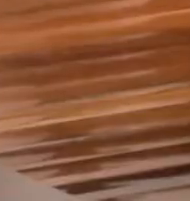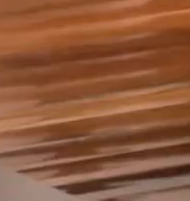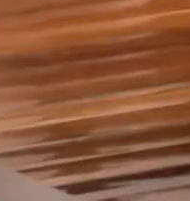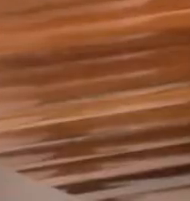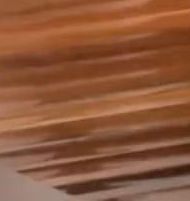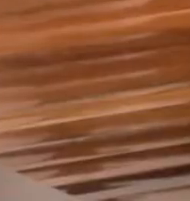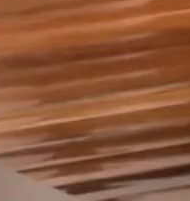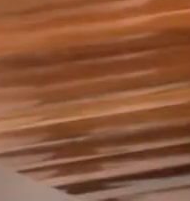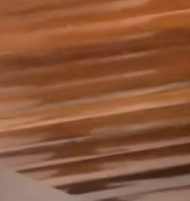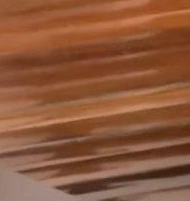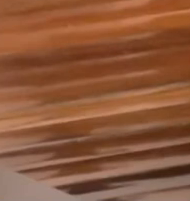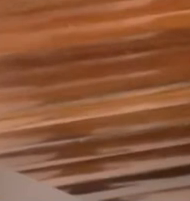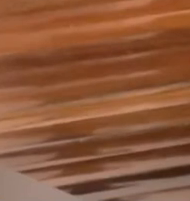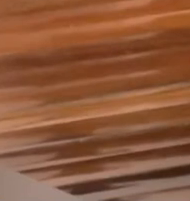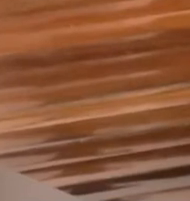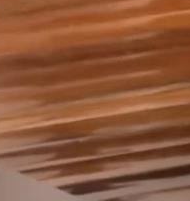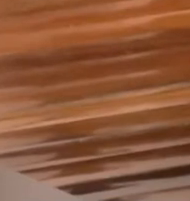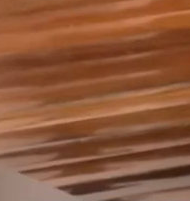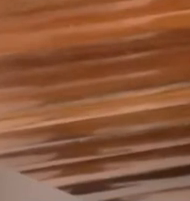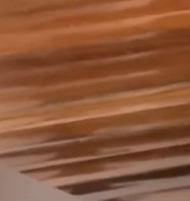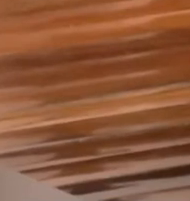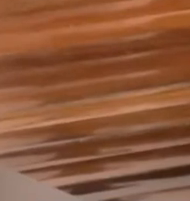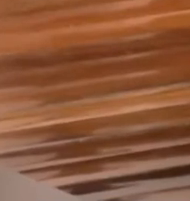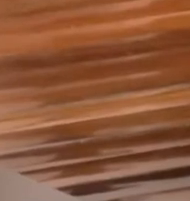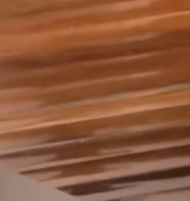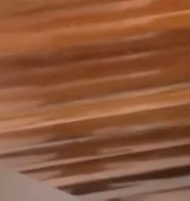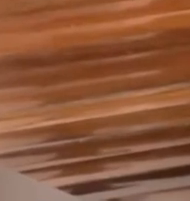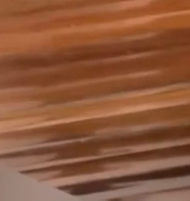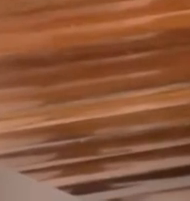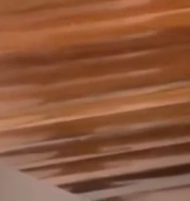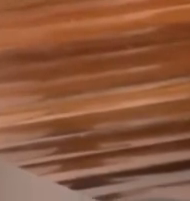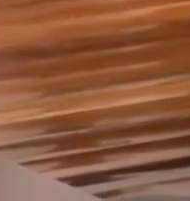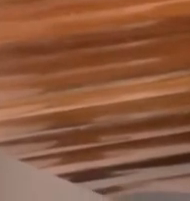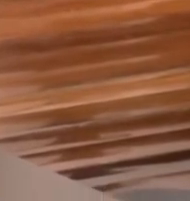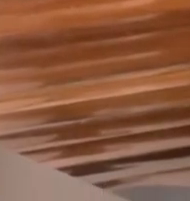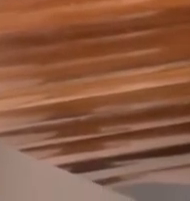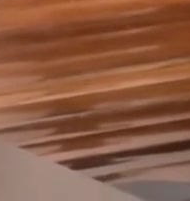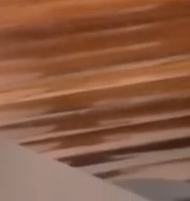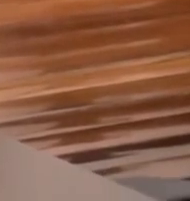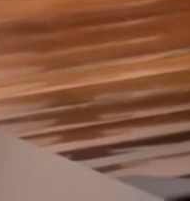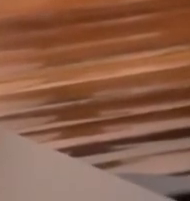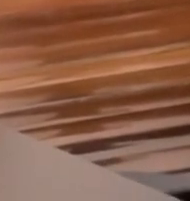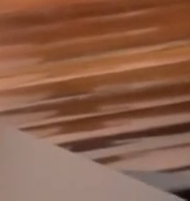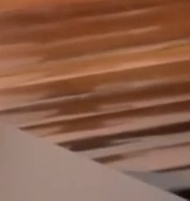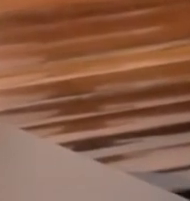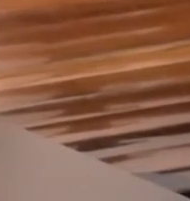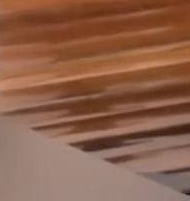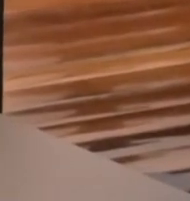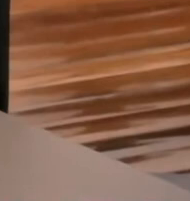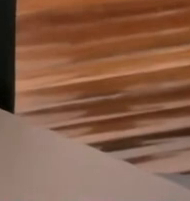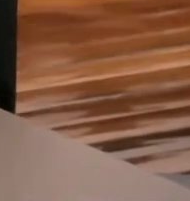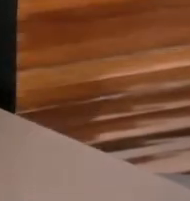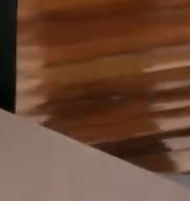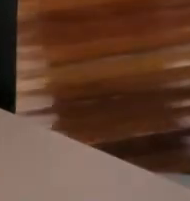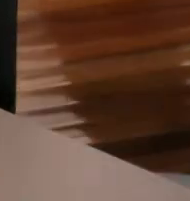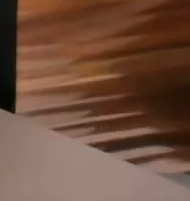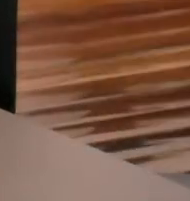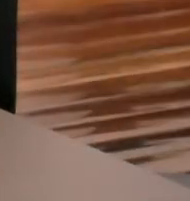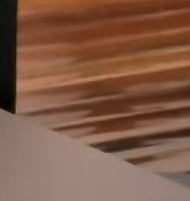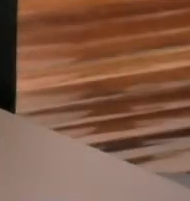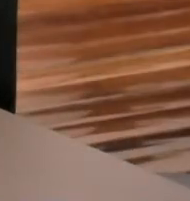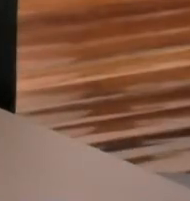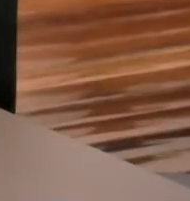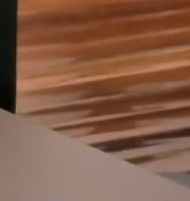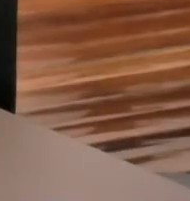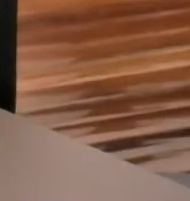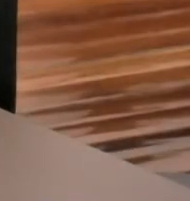infelizmente Poder Executivo Municipal Taió ausente e a cadeira vazia mais uma vez que infelizmente não é o tratamento que a